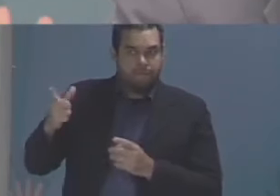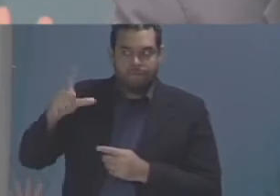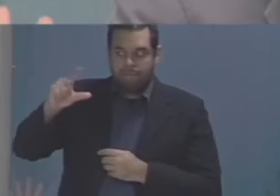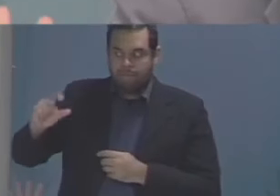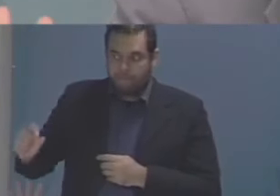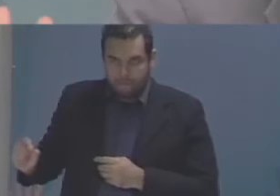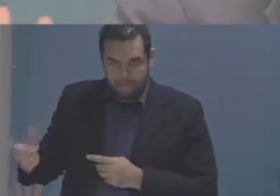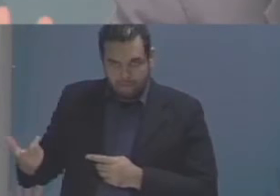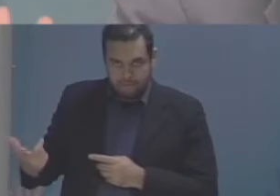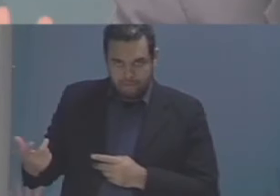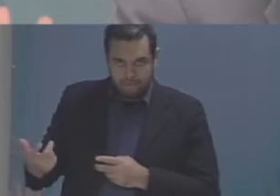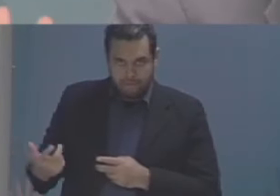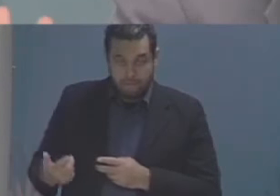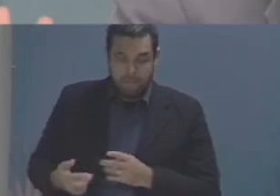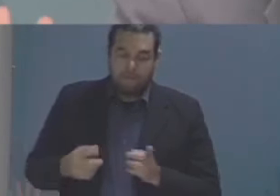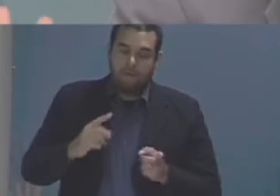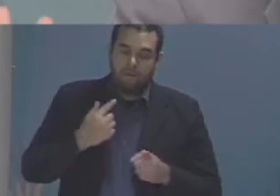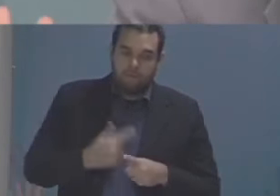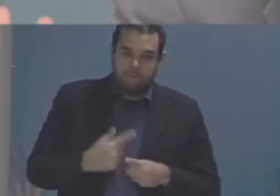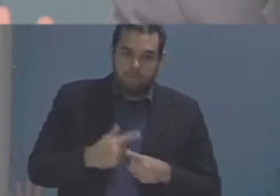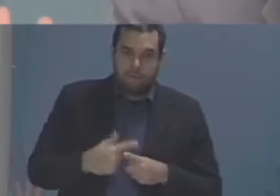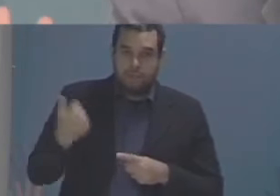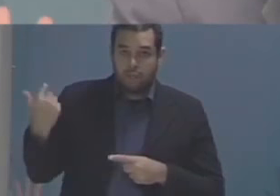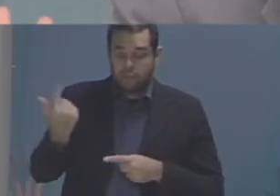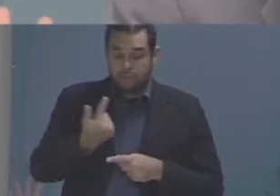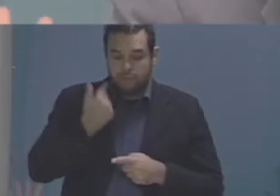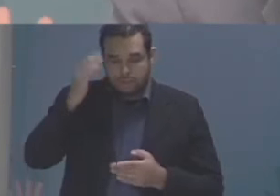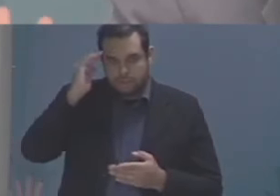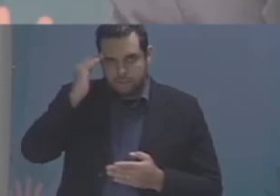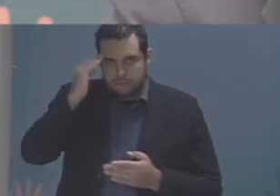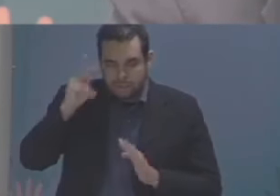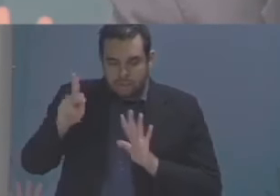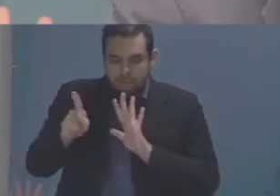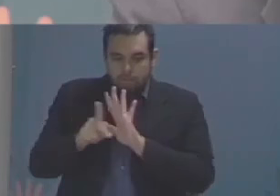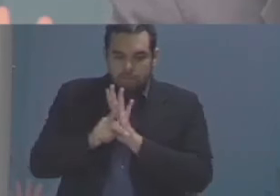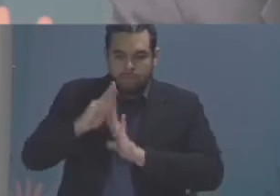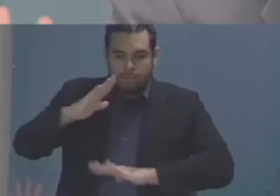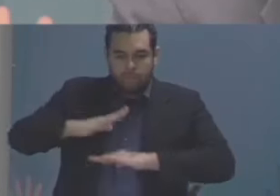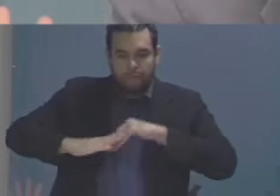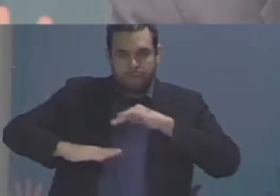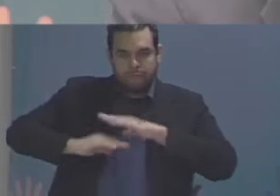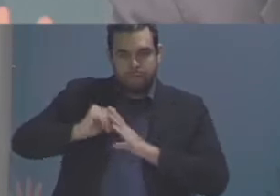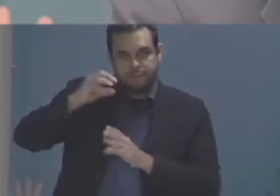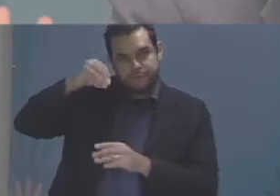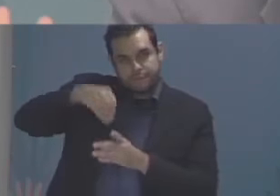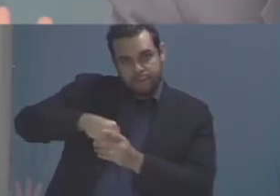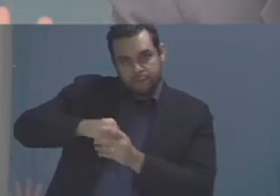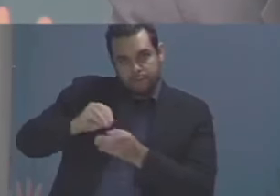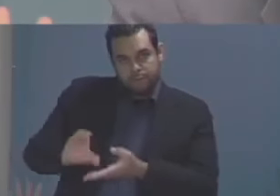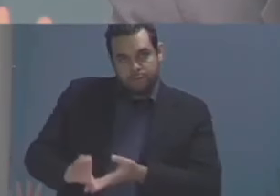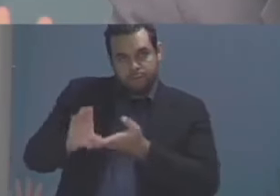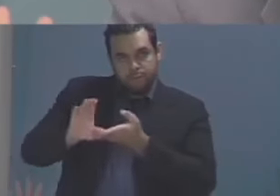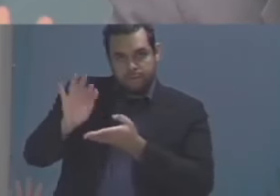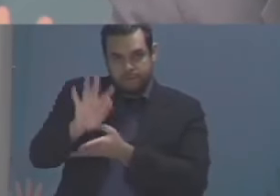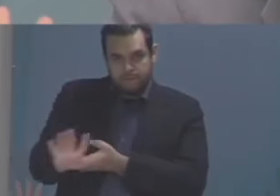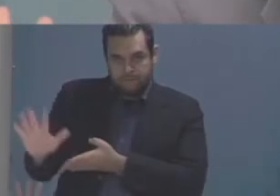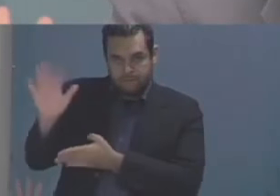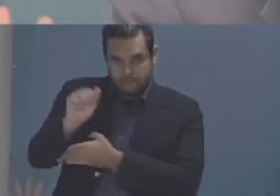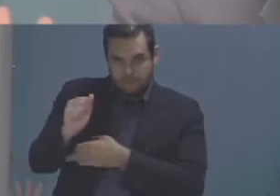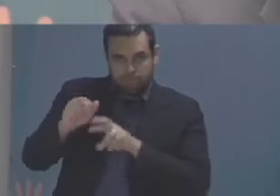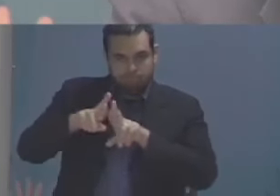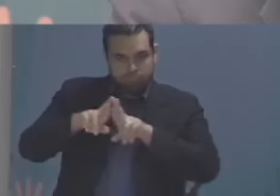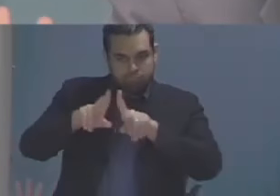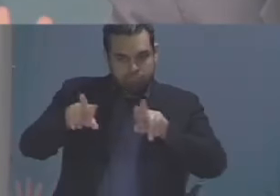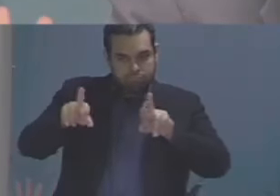Então, eu quero dizer para você o seguinte, nós pautamos a nossa profissão aqui dentro do Conselho Federal, na nossa gestão, pela